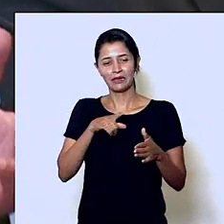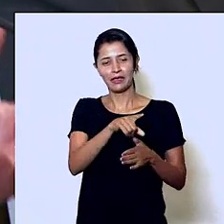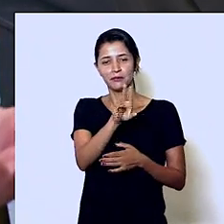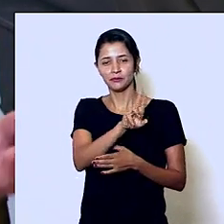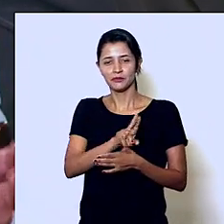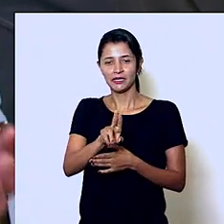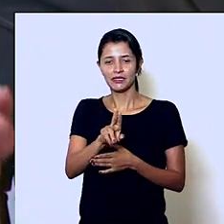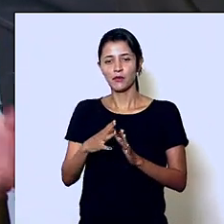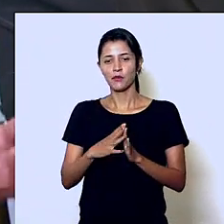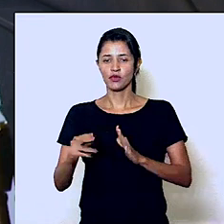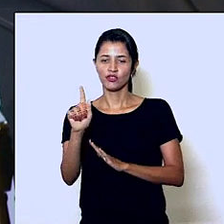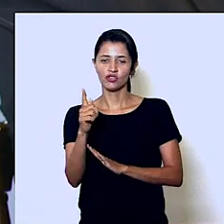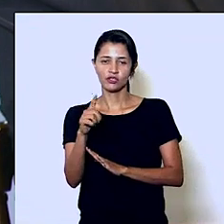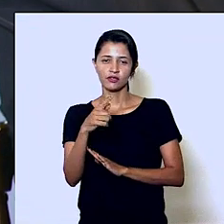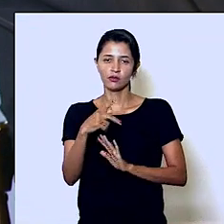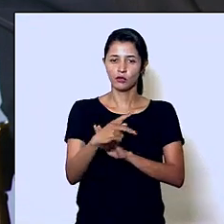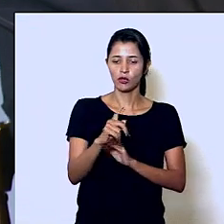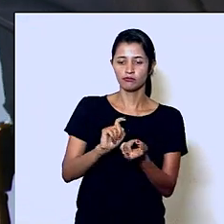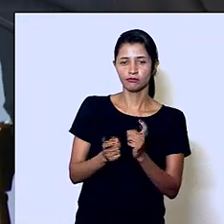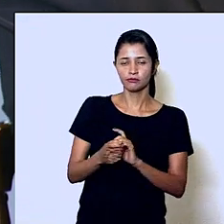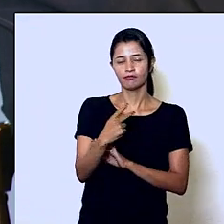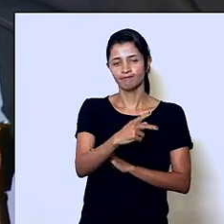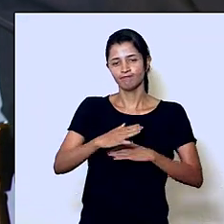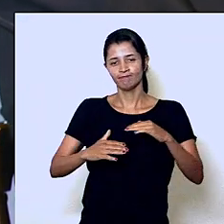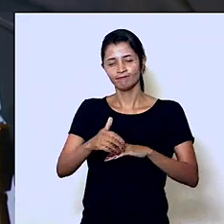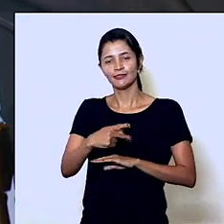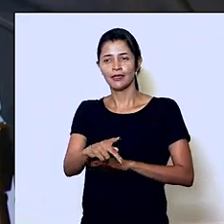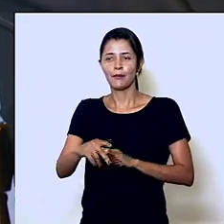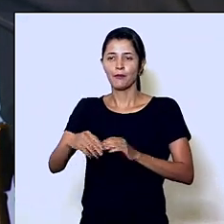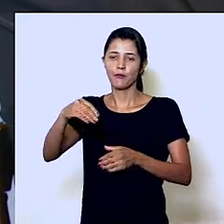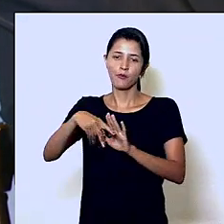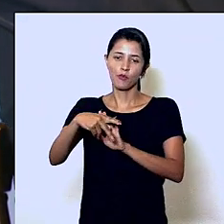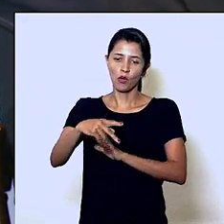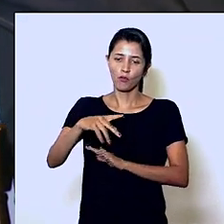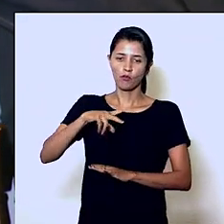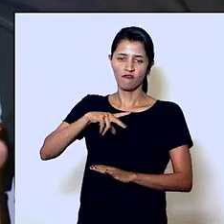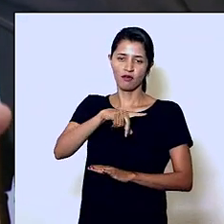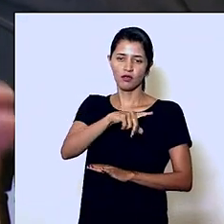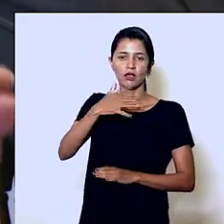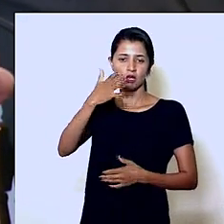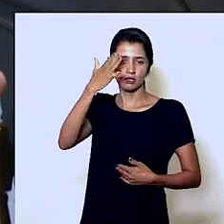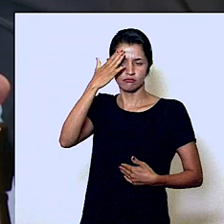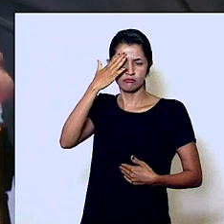nas melhores práticas, práticas que são do setor privado, ou seja, ele compreendia como ninguém que não bastava,